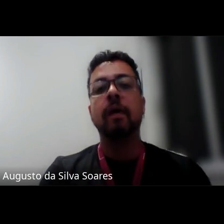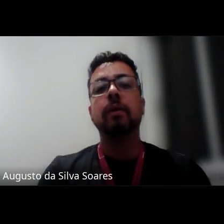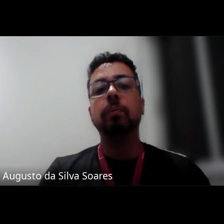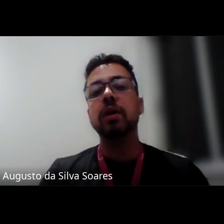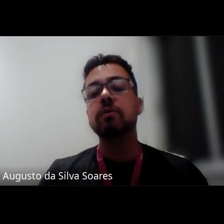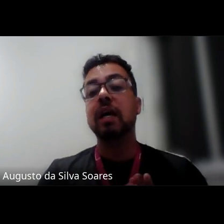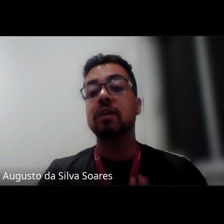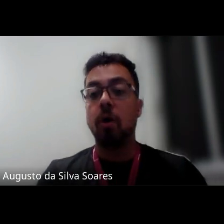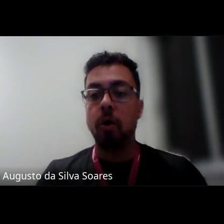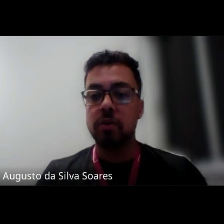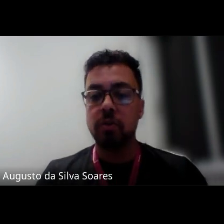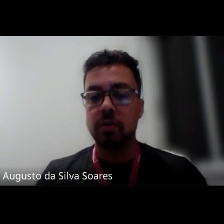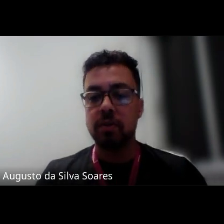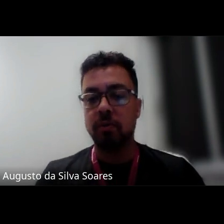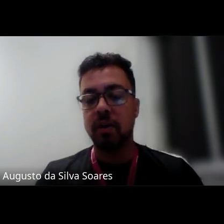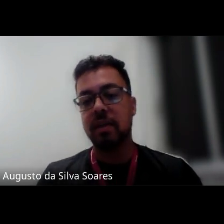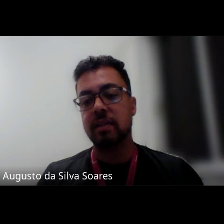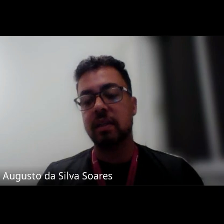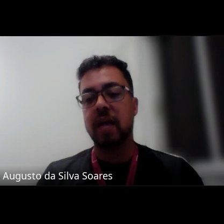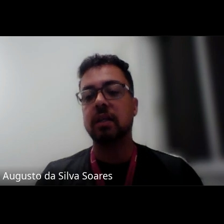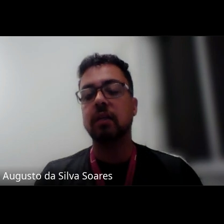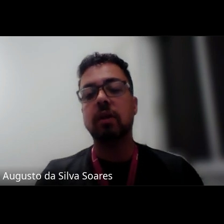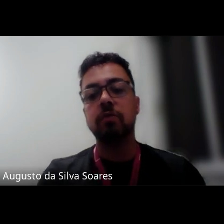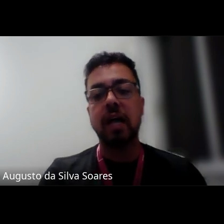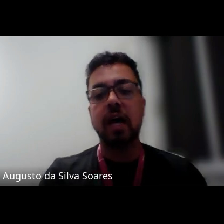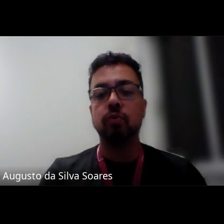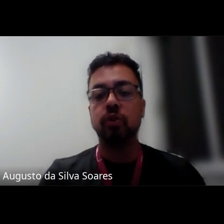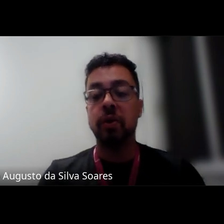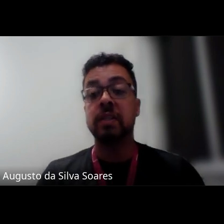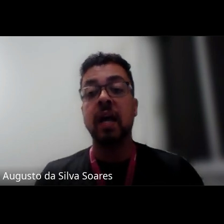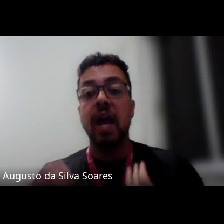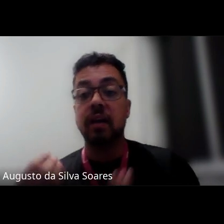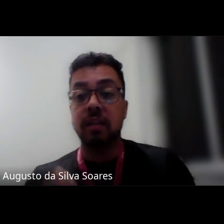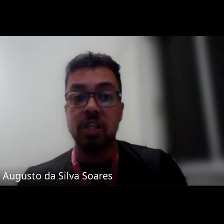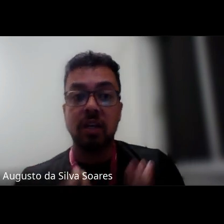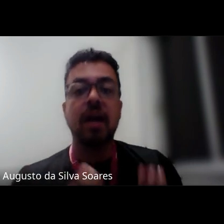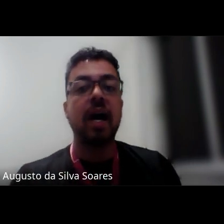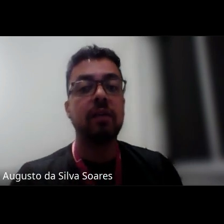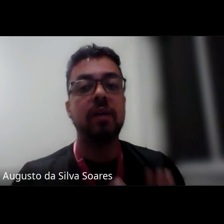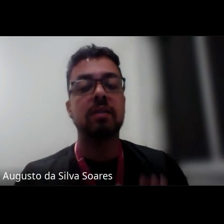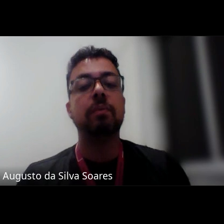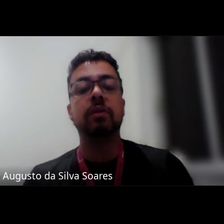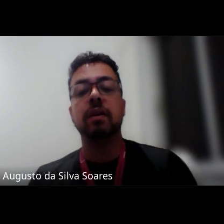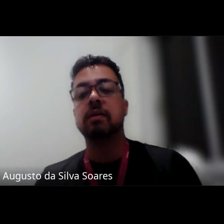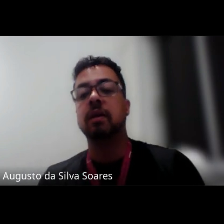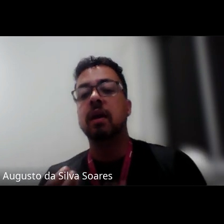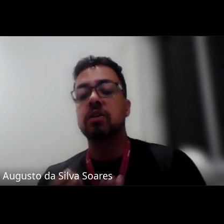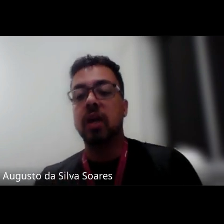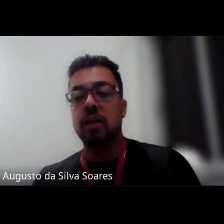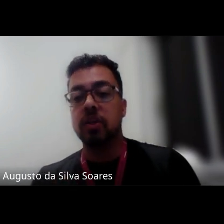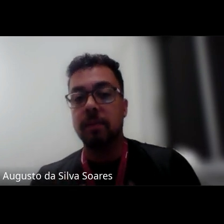isso? Então, por isso que as normas de biossegurança que se trazem, tanto na unidade 1 e 2, ela deixa claro essa